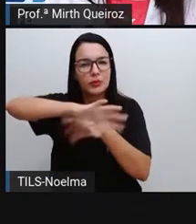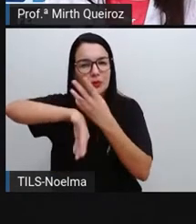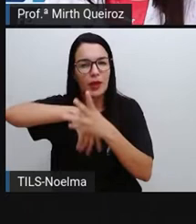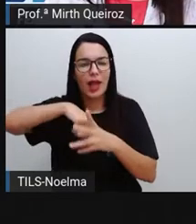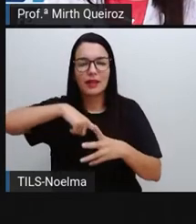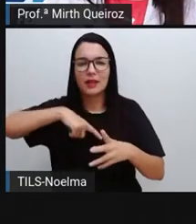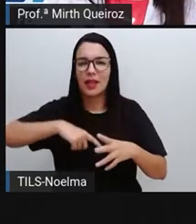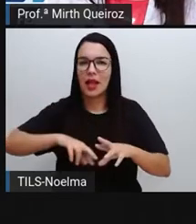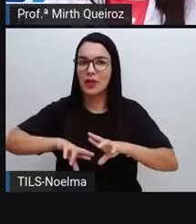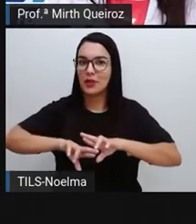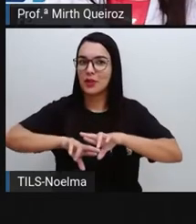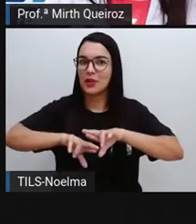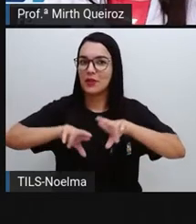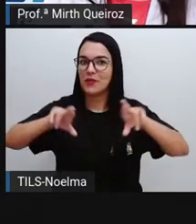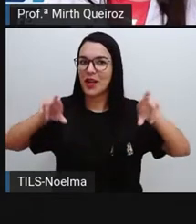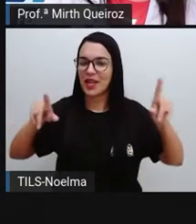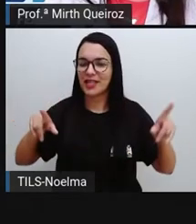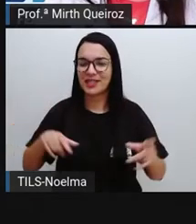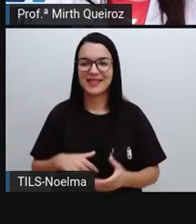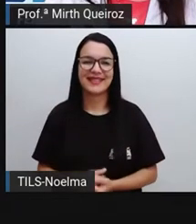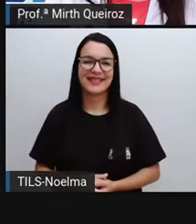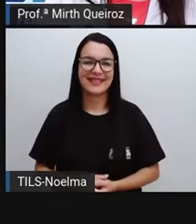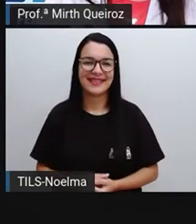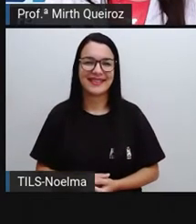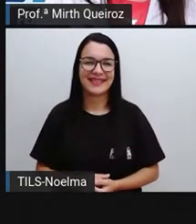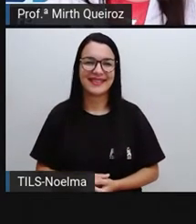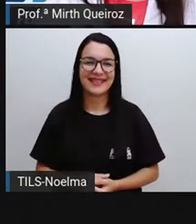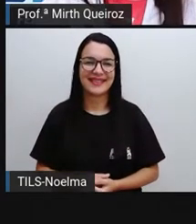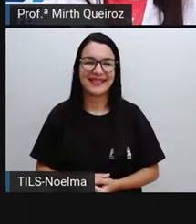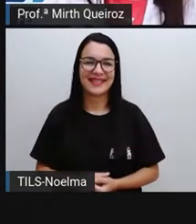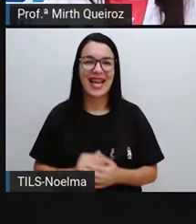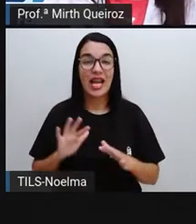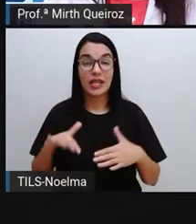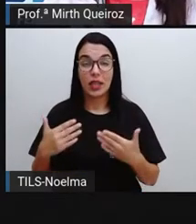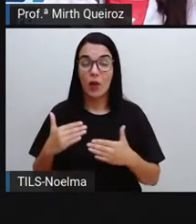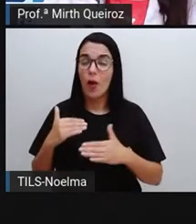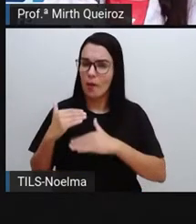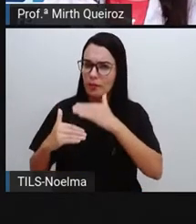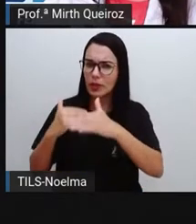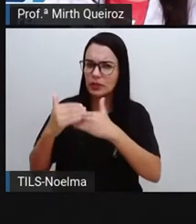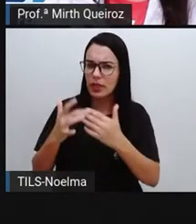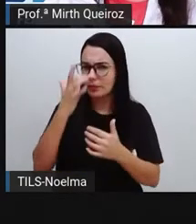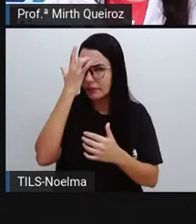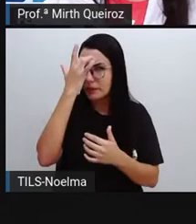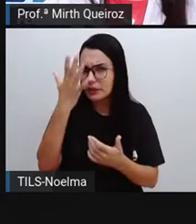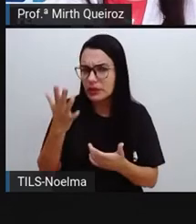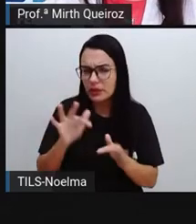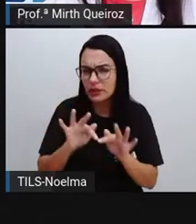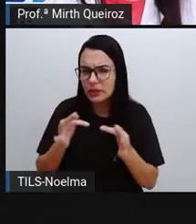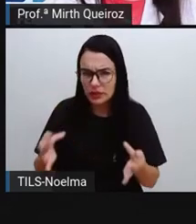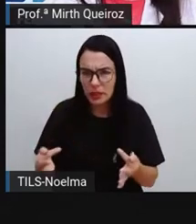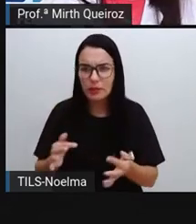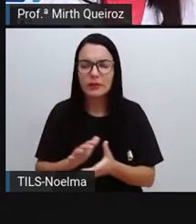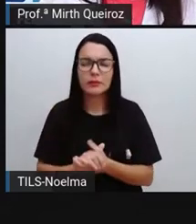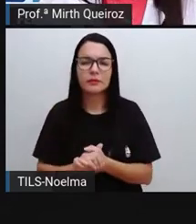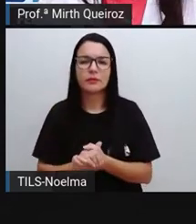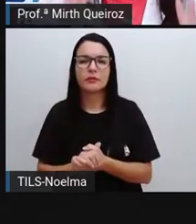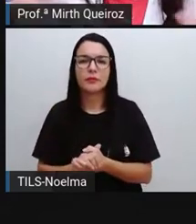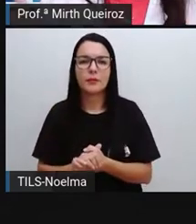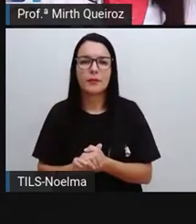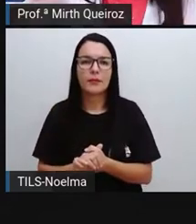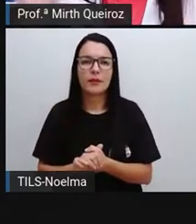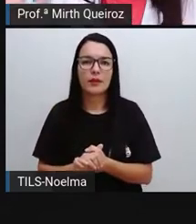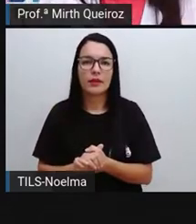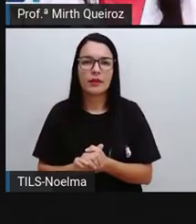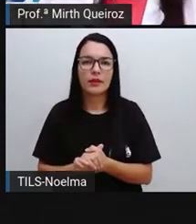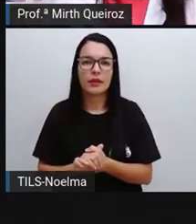efeitos que são imprevisíveis. O processo é bastante simples, não é algo, ai, um